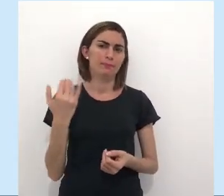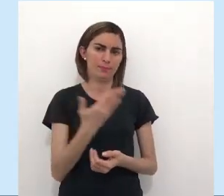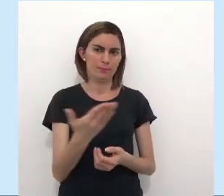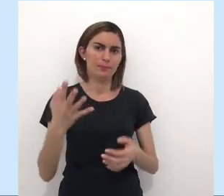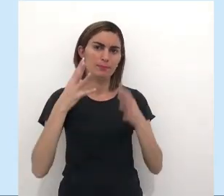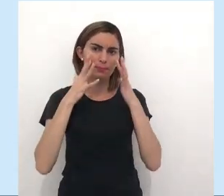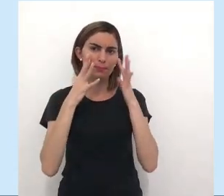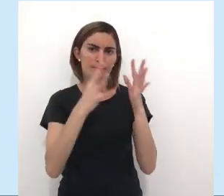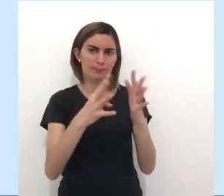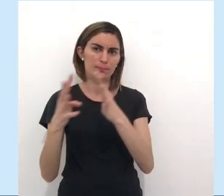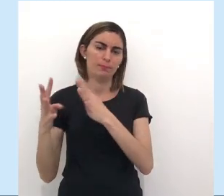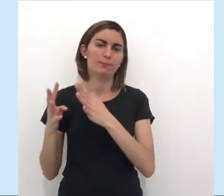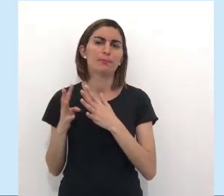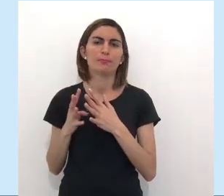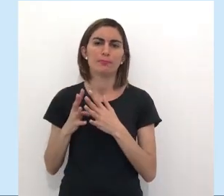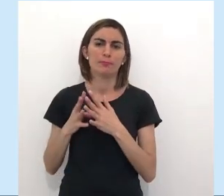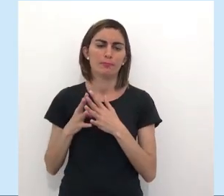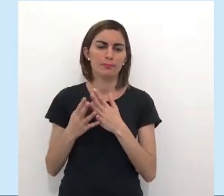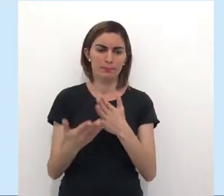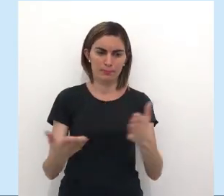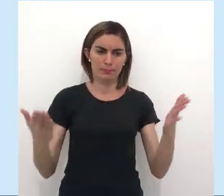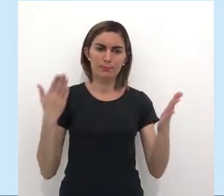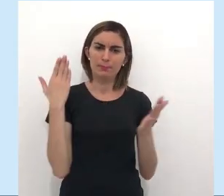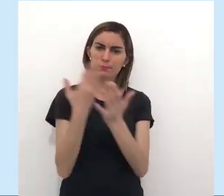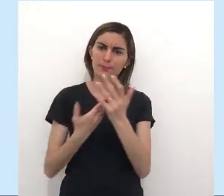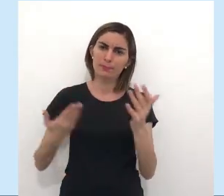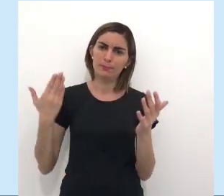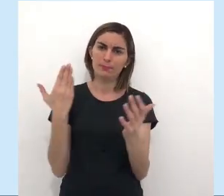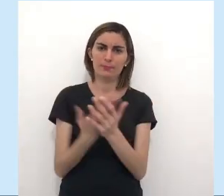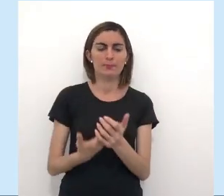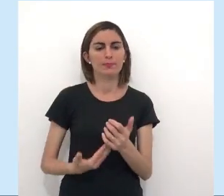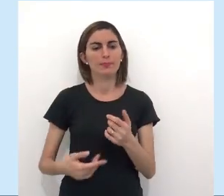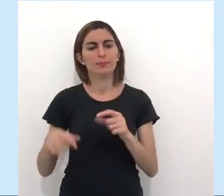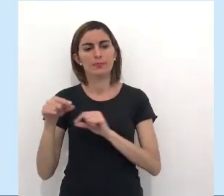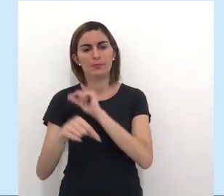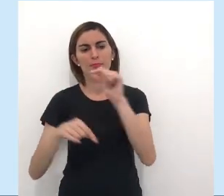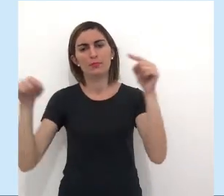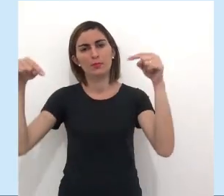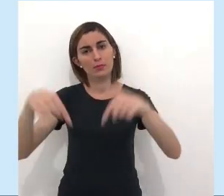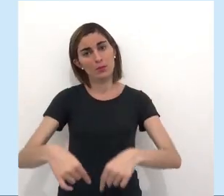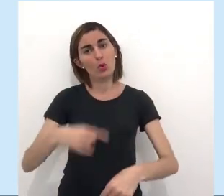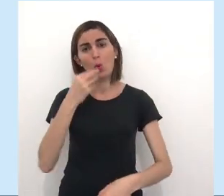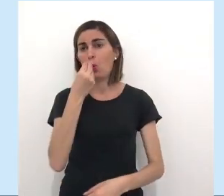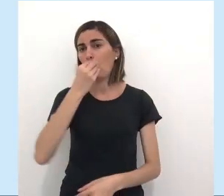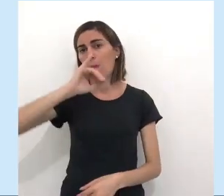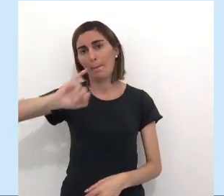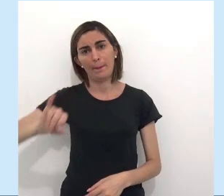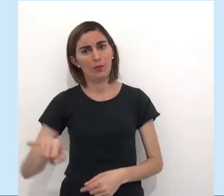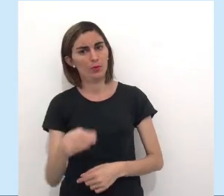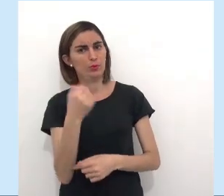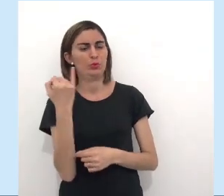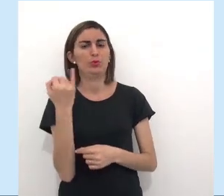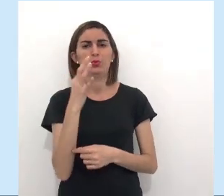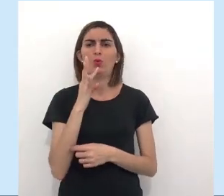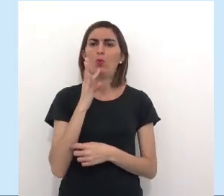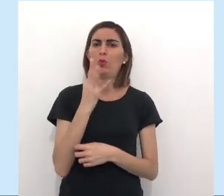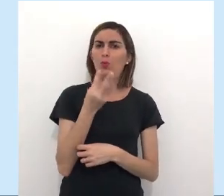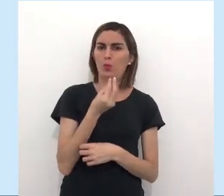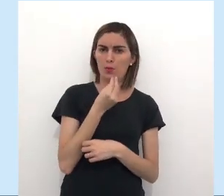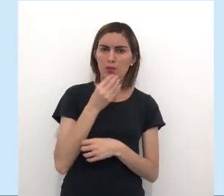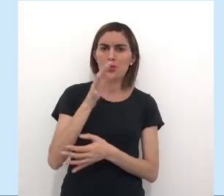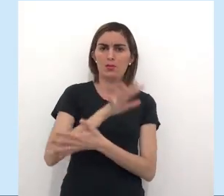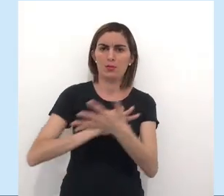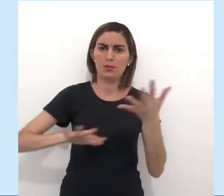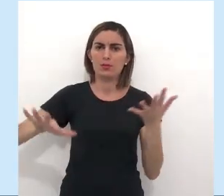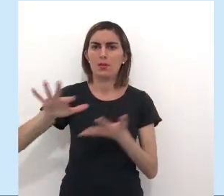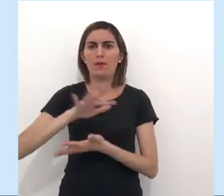importante que vocês prestem atenção nesta aula, porque aqui vocês estão tendo a oportunidade